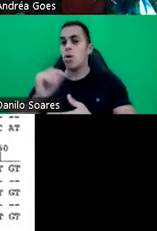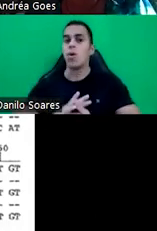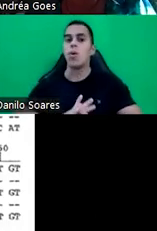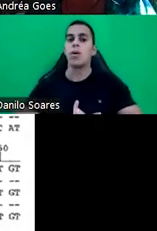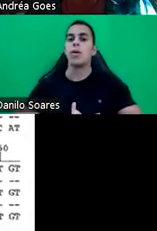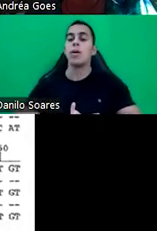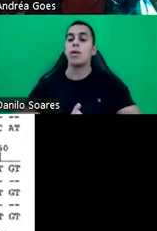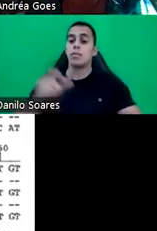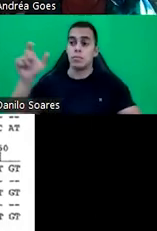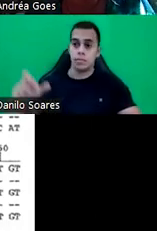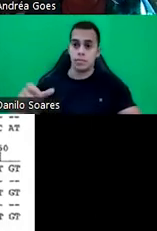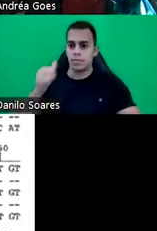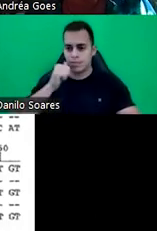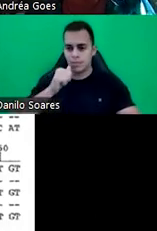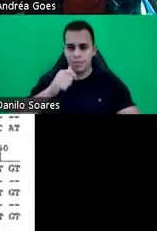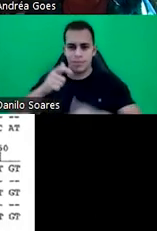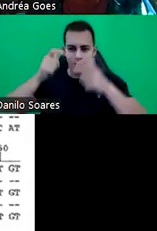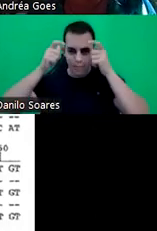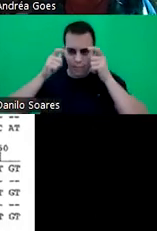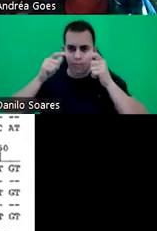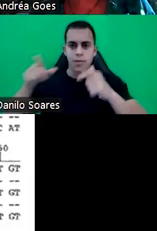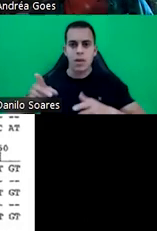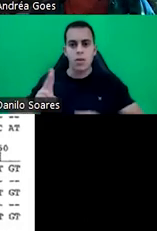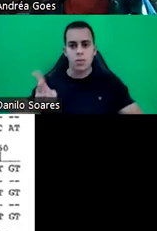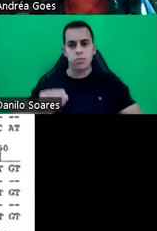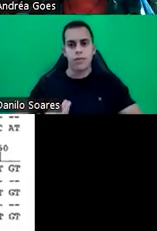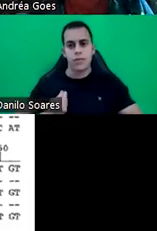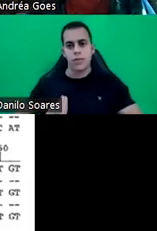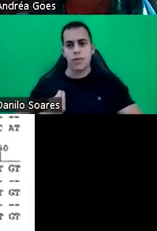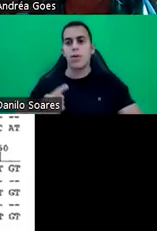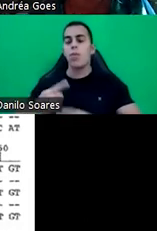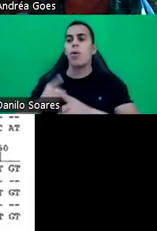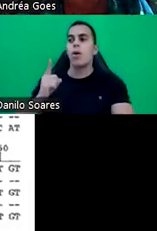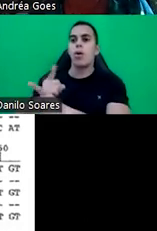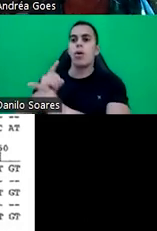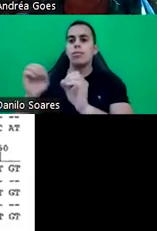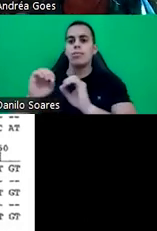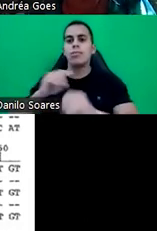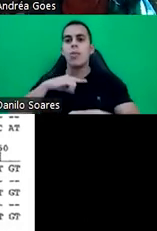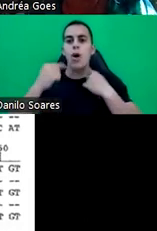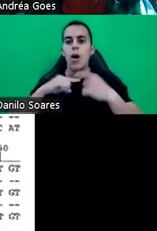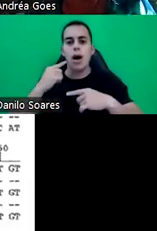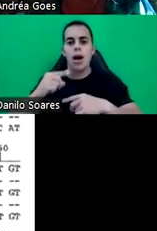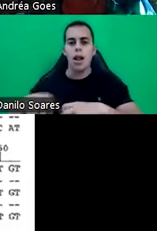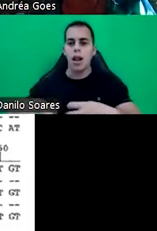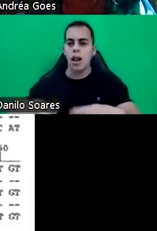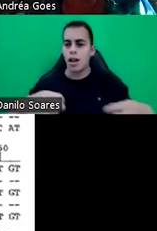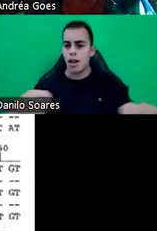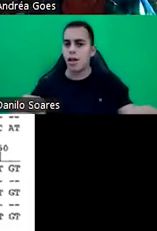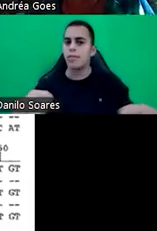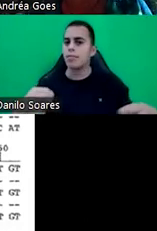uma das princesas, teria sobrevivido porque ela não foi encontrada junto com os restos mortais de todos os outros da